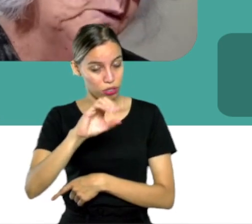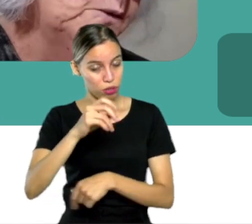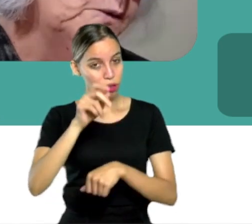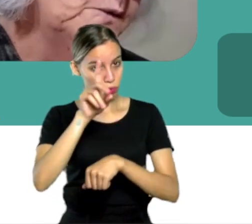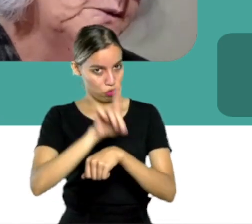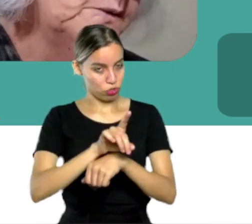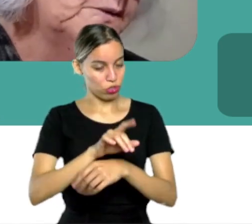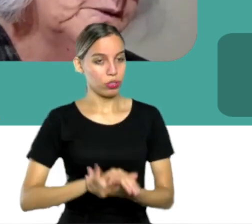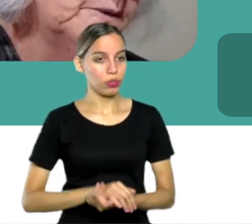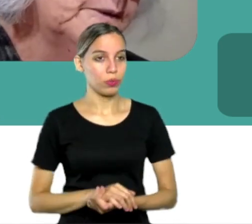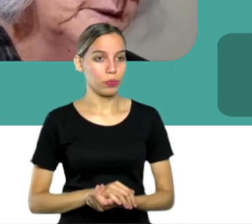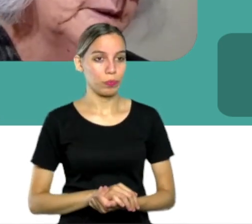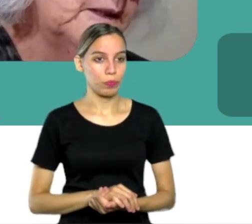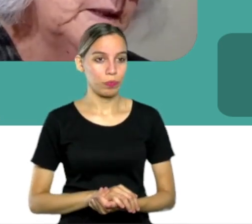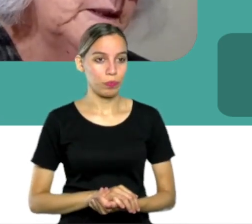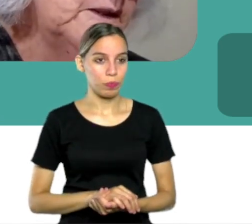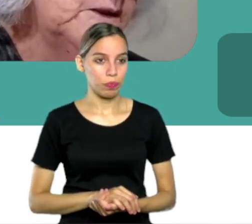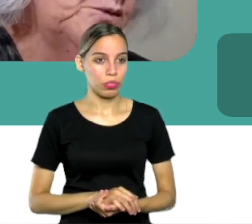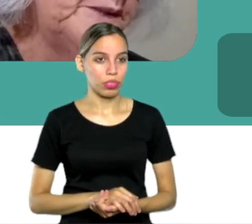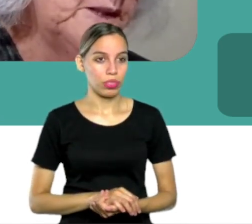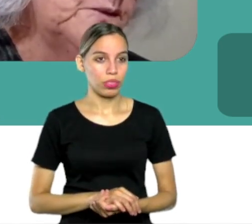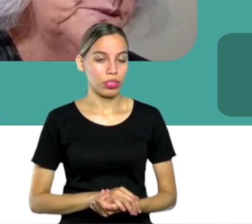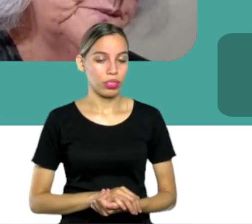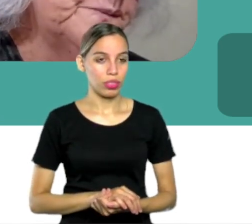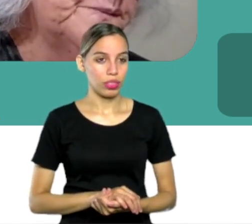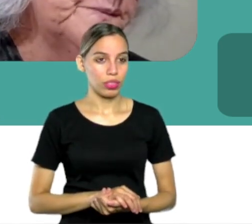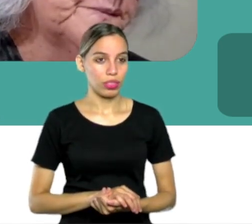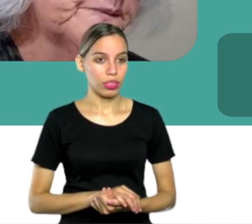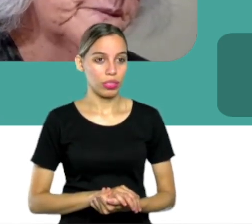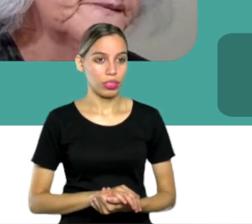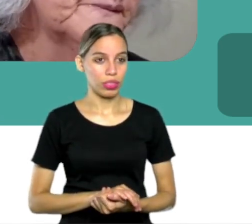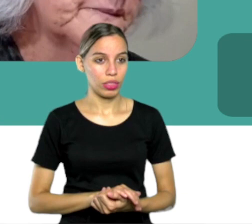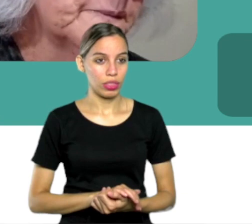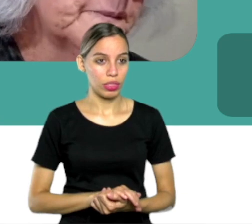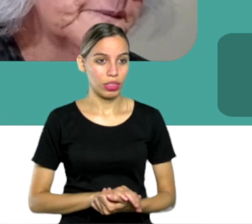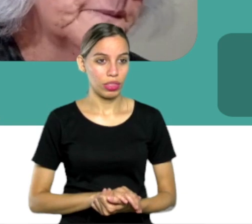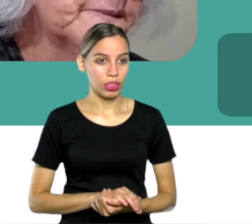Líria, Murilo Rubião, O Lodo.